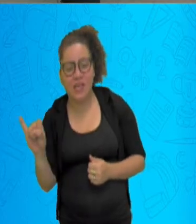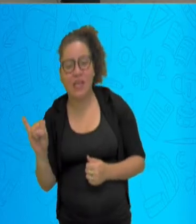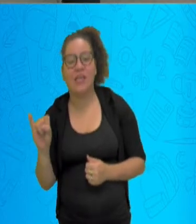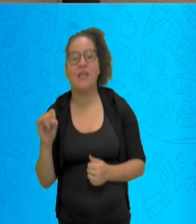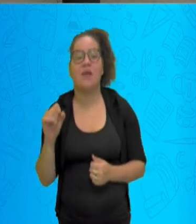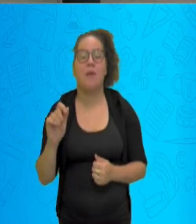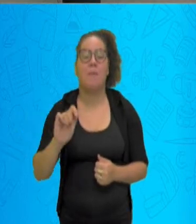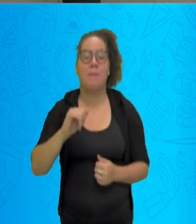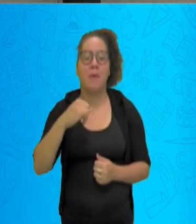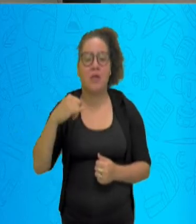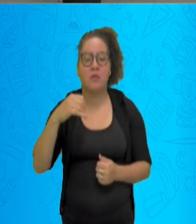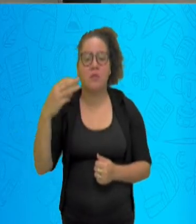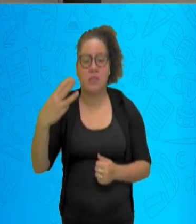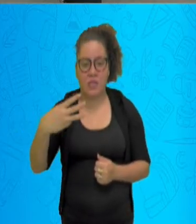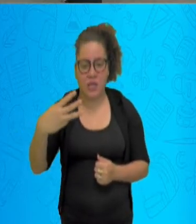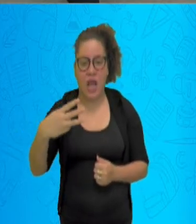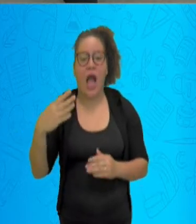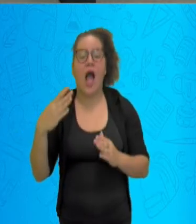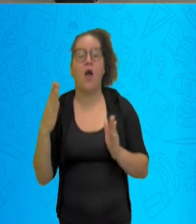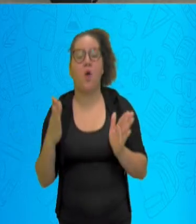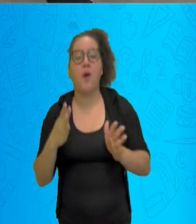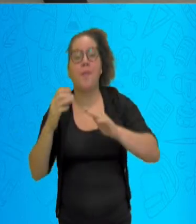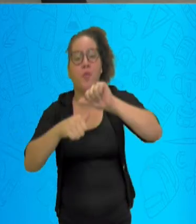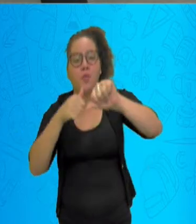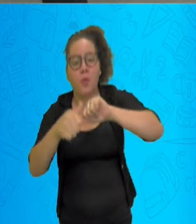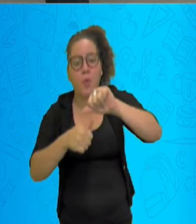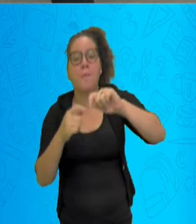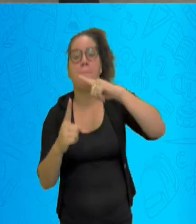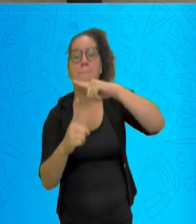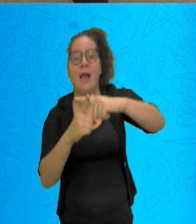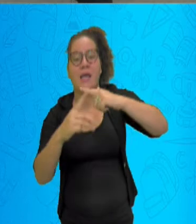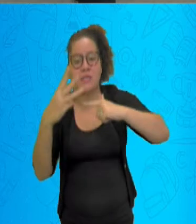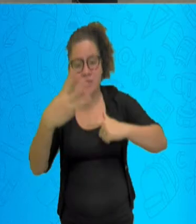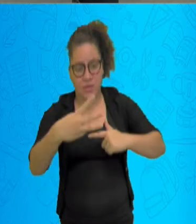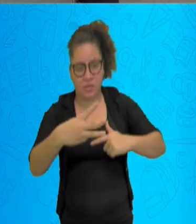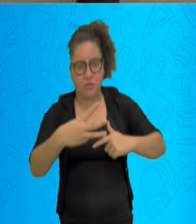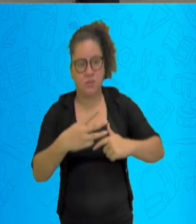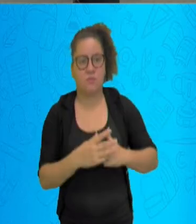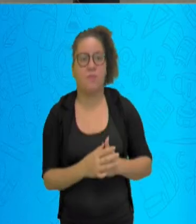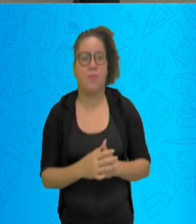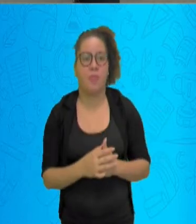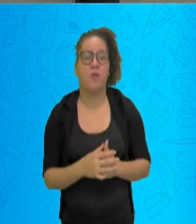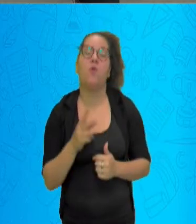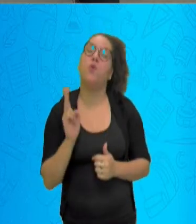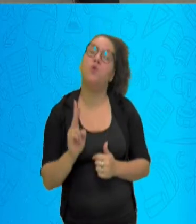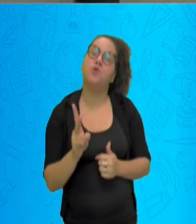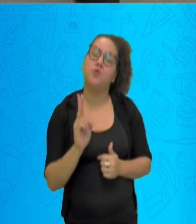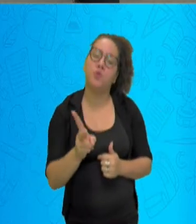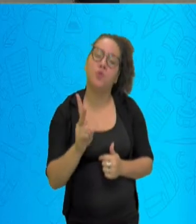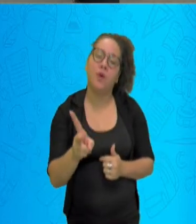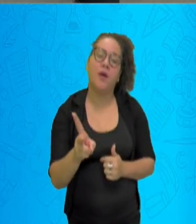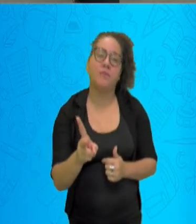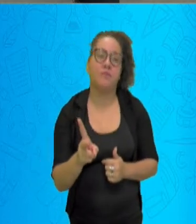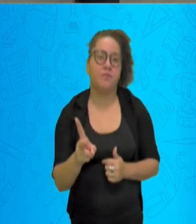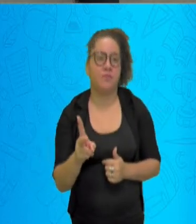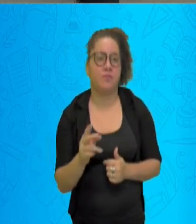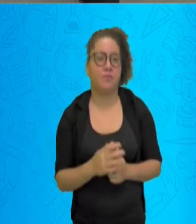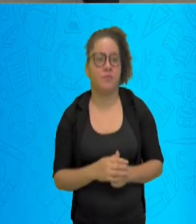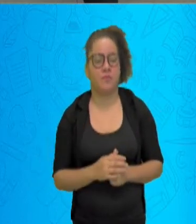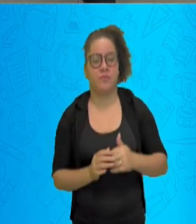vai ficar mais 3. Mas eu não vou resolver aqui ainda, não. Vamos continuar.